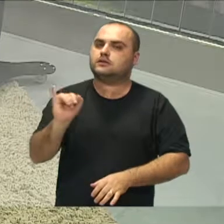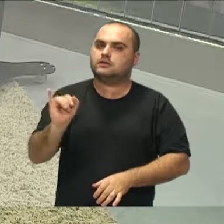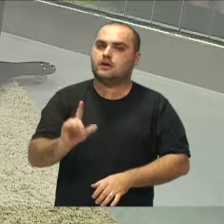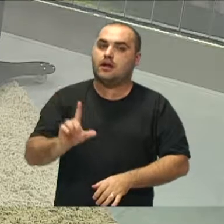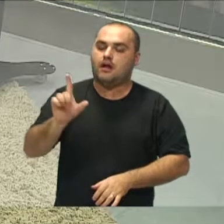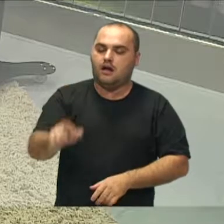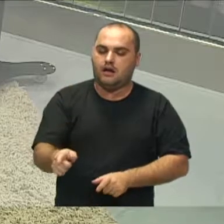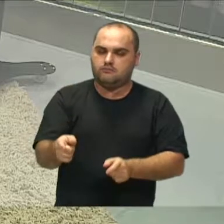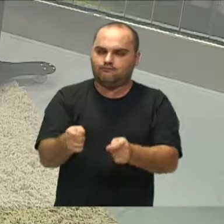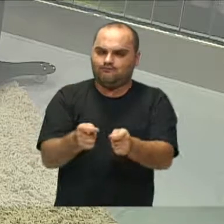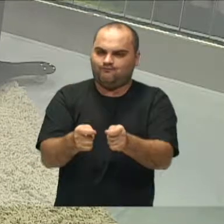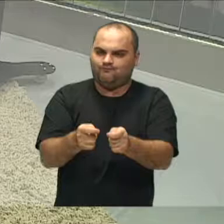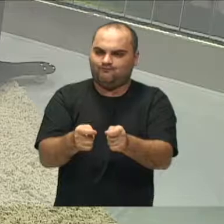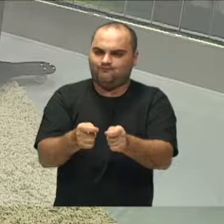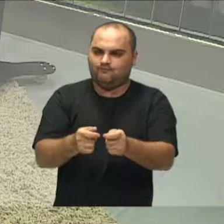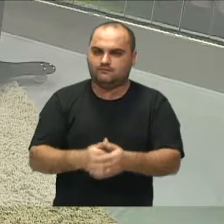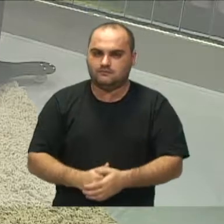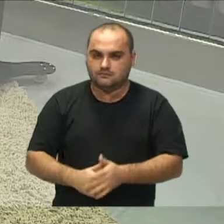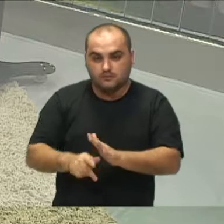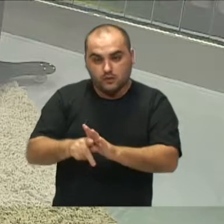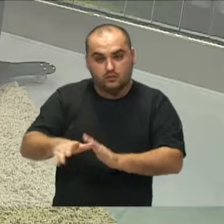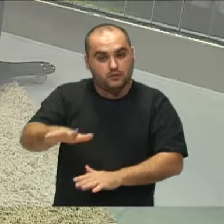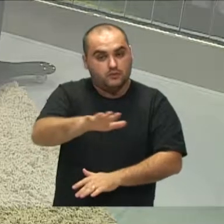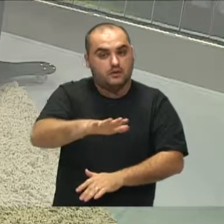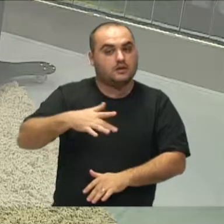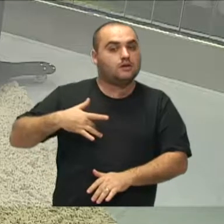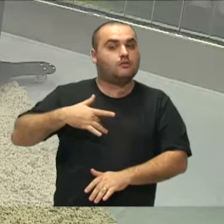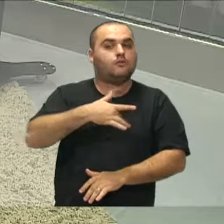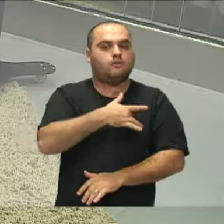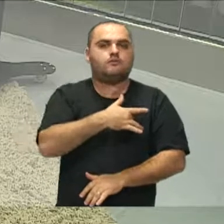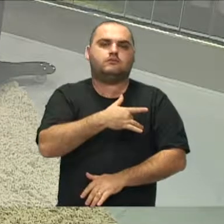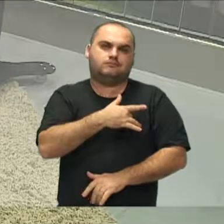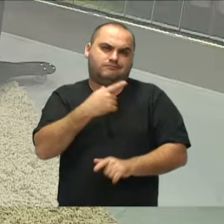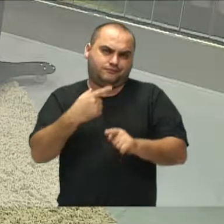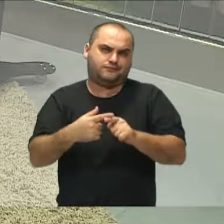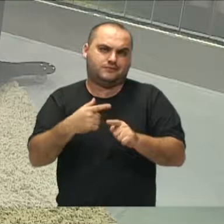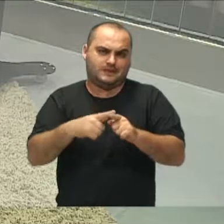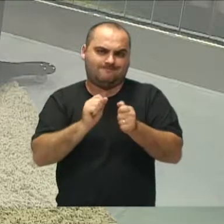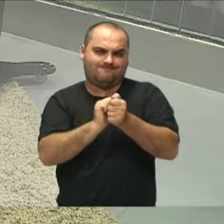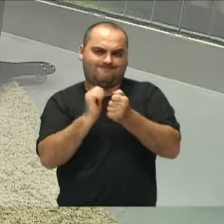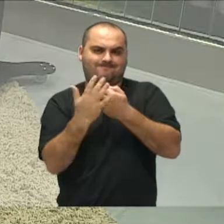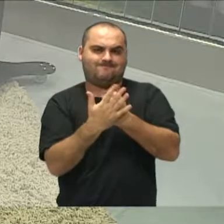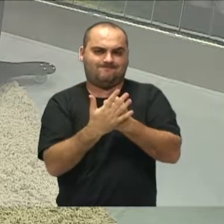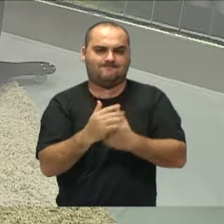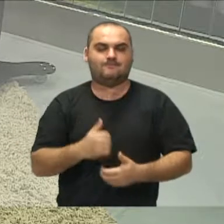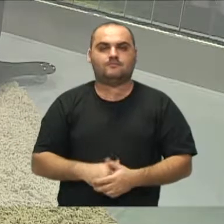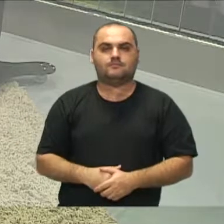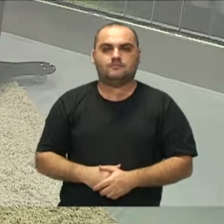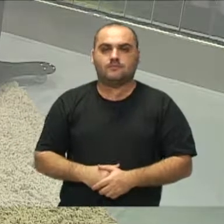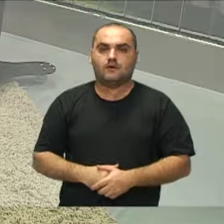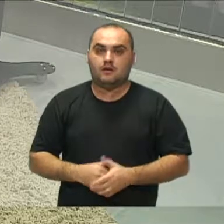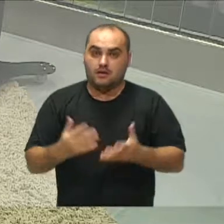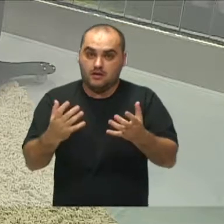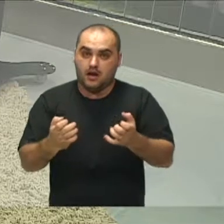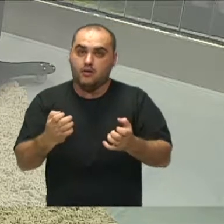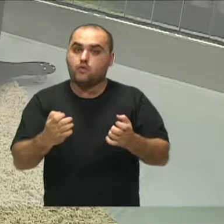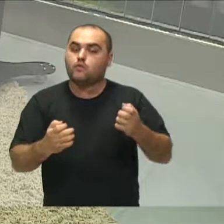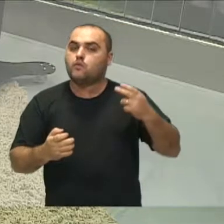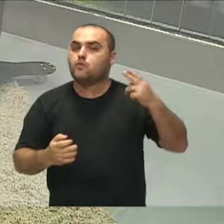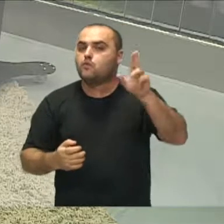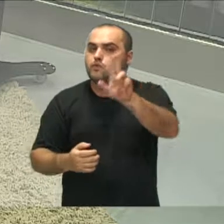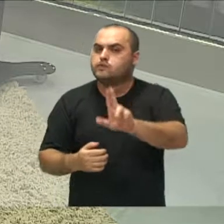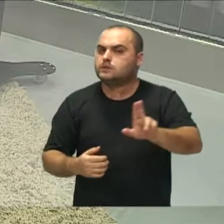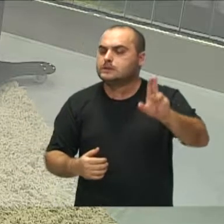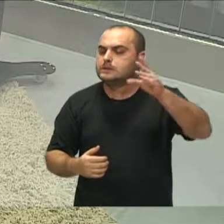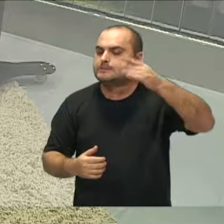da economia, por conta da saúde, tudo isso em virtude da pandemia. Então, eu quero usar da experiência política, mas